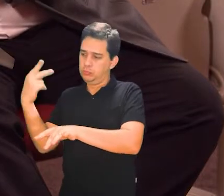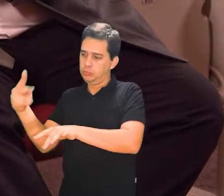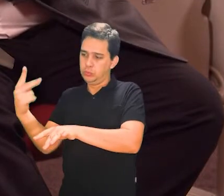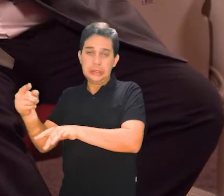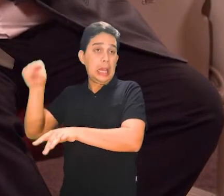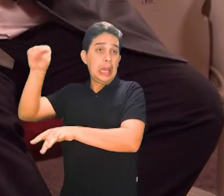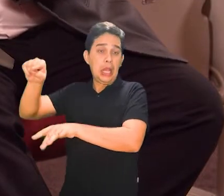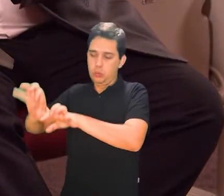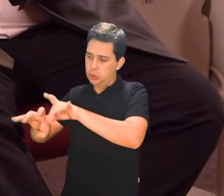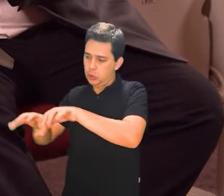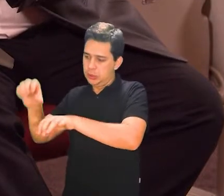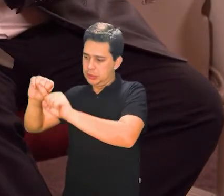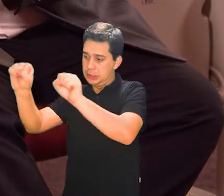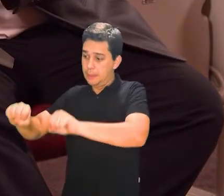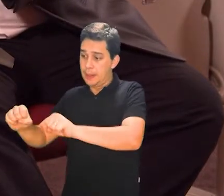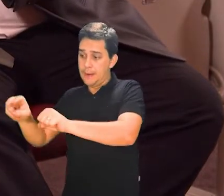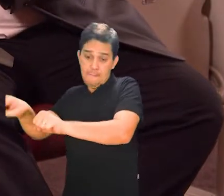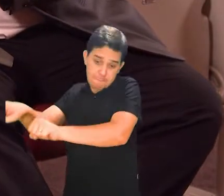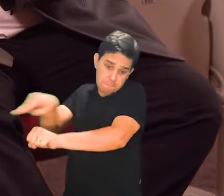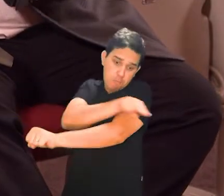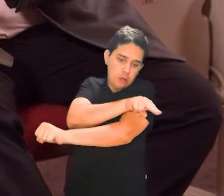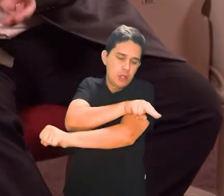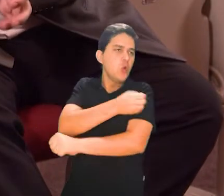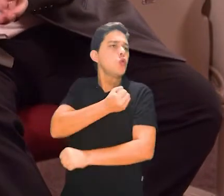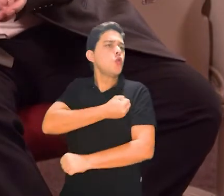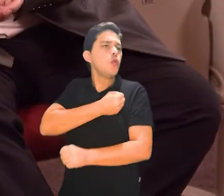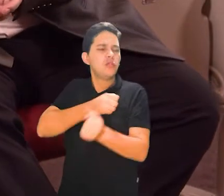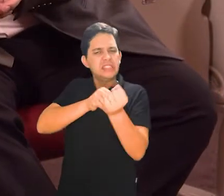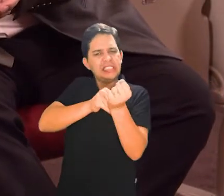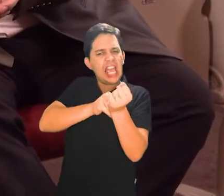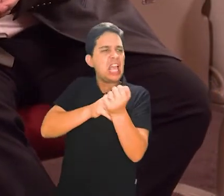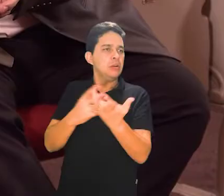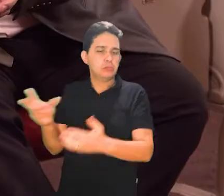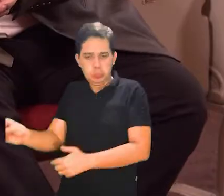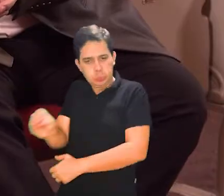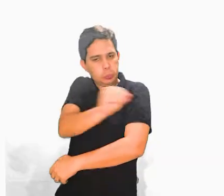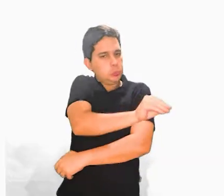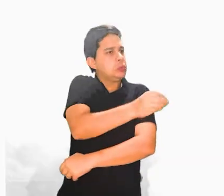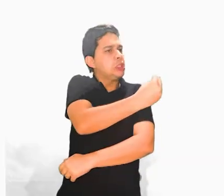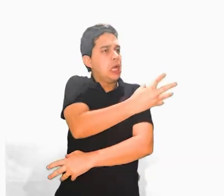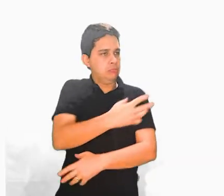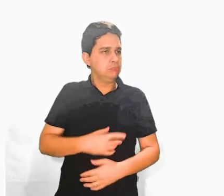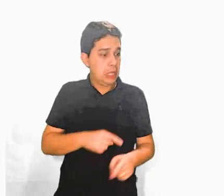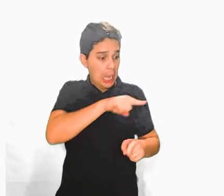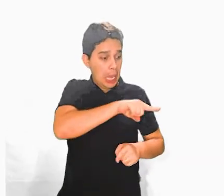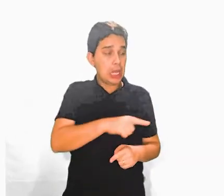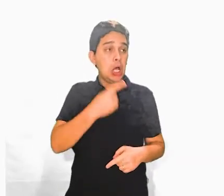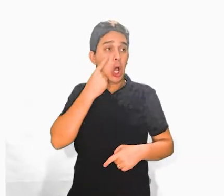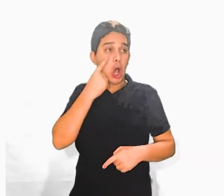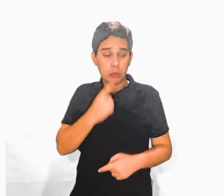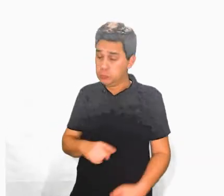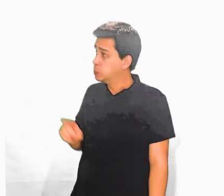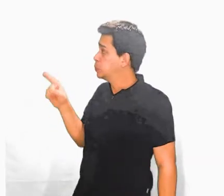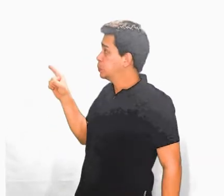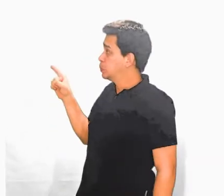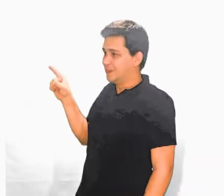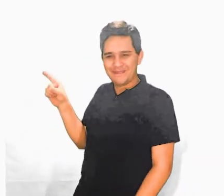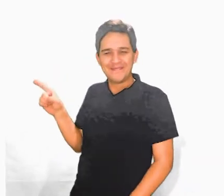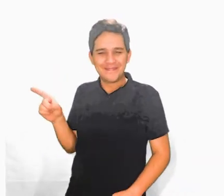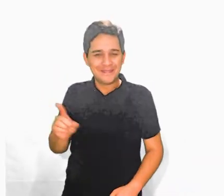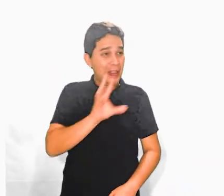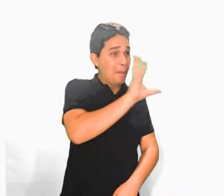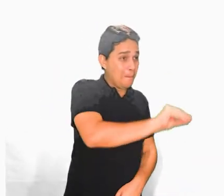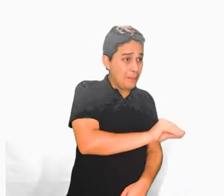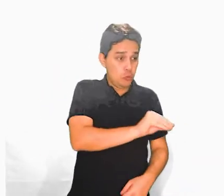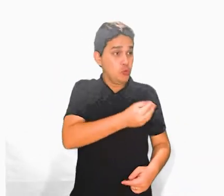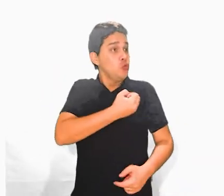esse protocolo, o cidadão pode fazer o acompanhamento da sua comunicação diretamente na página do Ministério Público. Ele entra lá, bota seu login